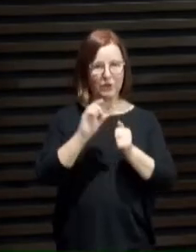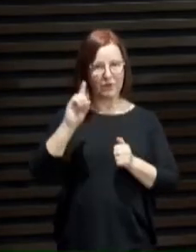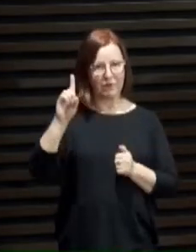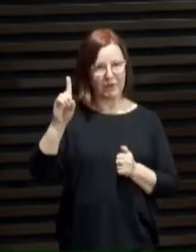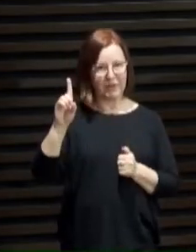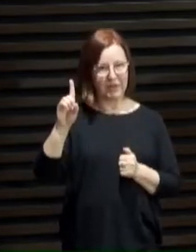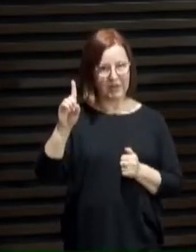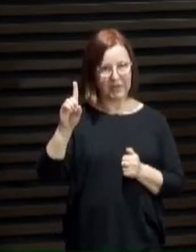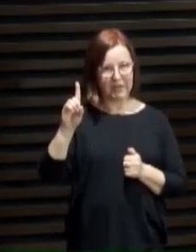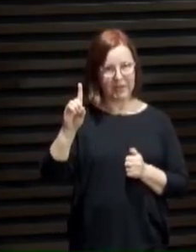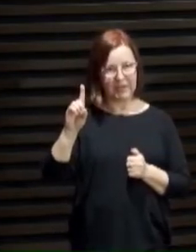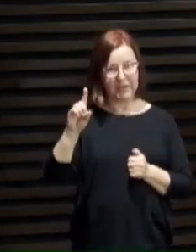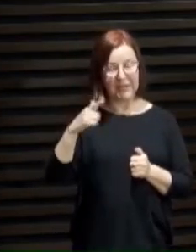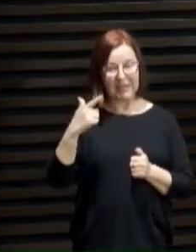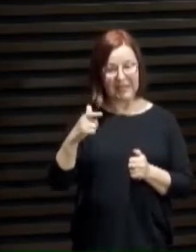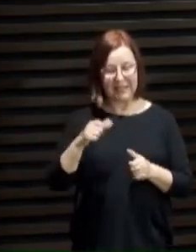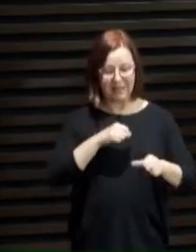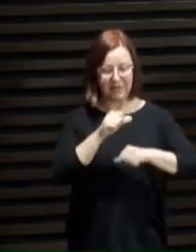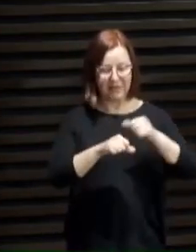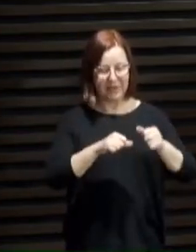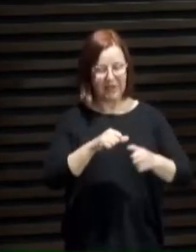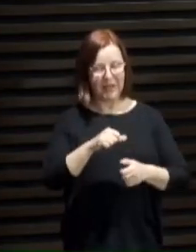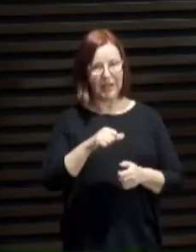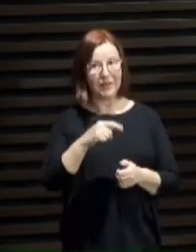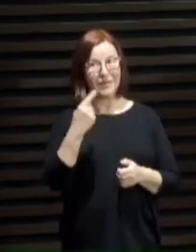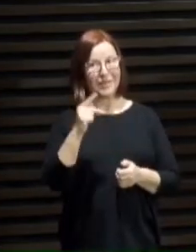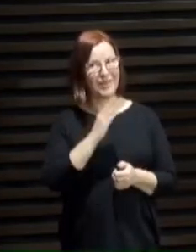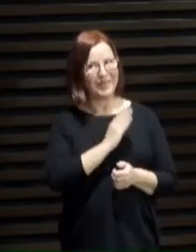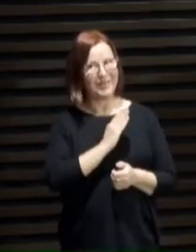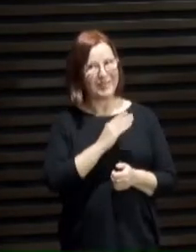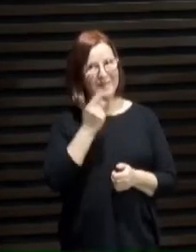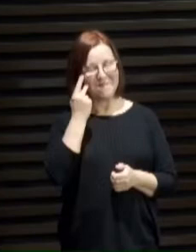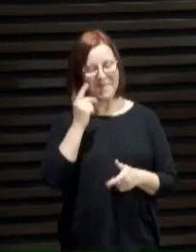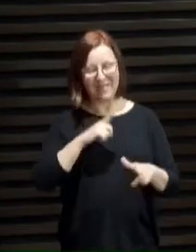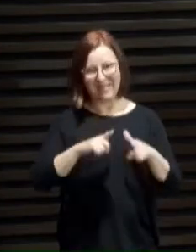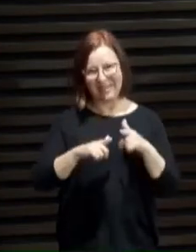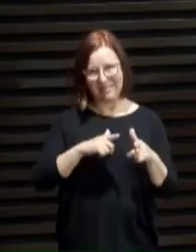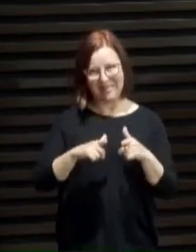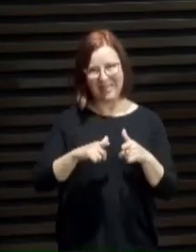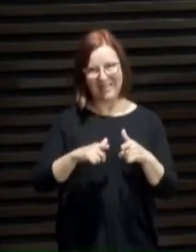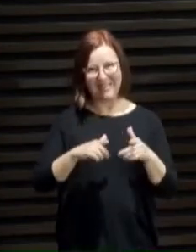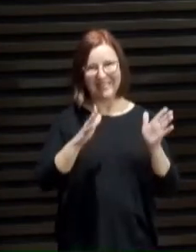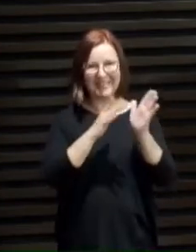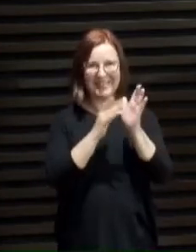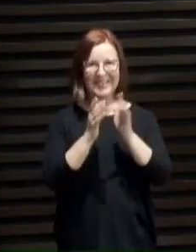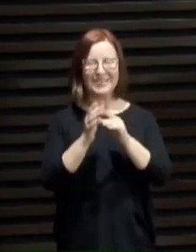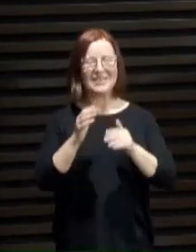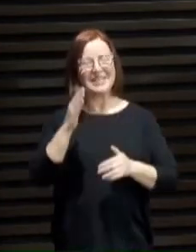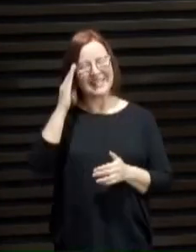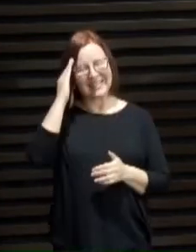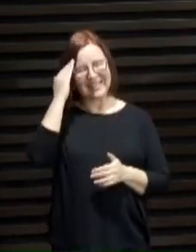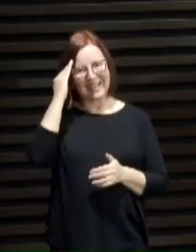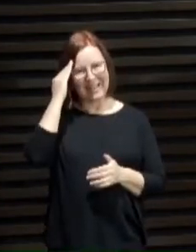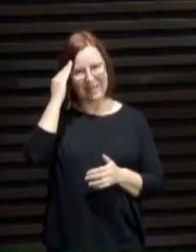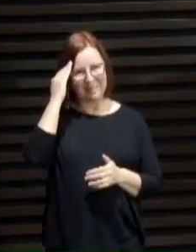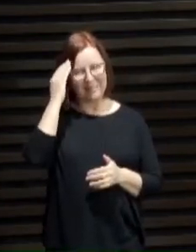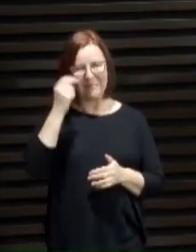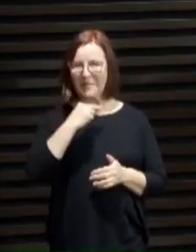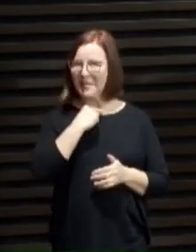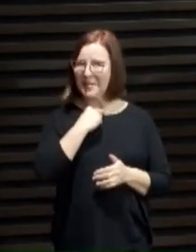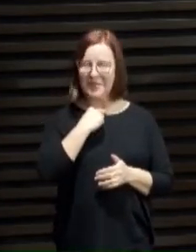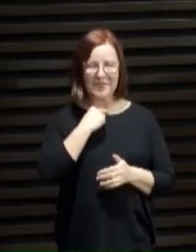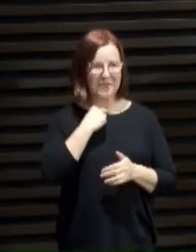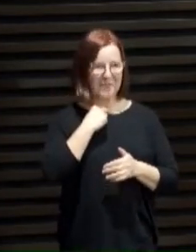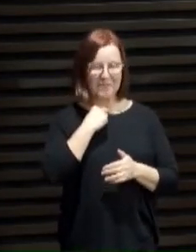seu coração para o serviço. Ele sabe que ele não pode partir